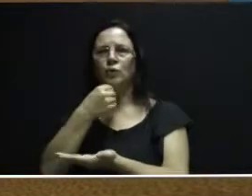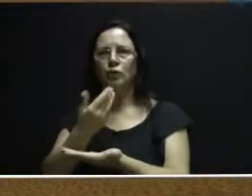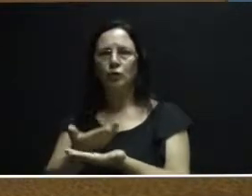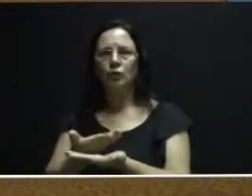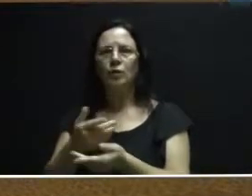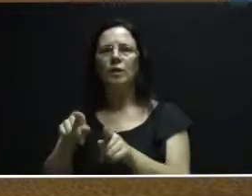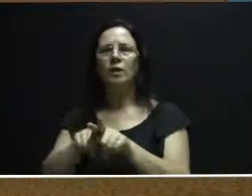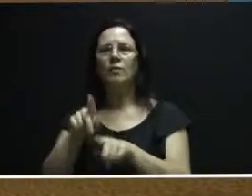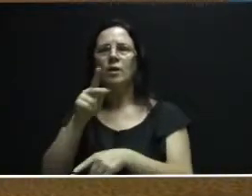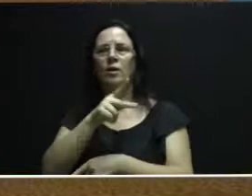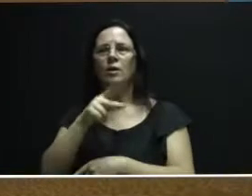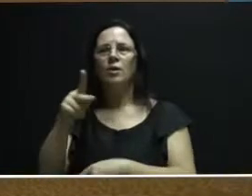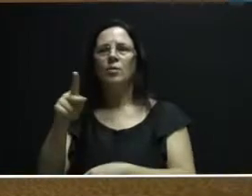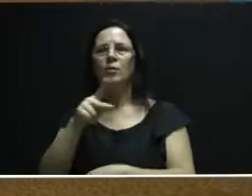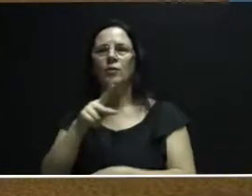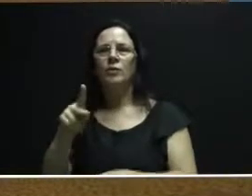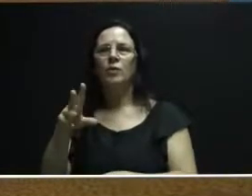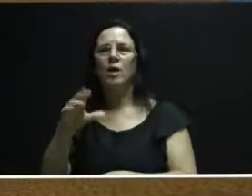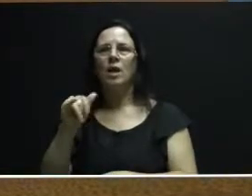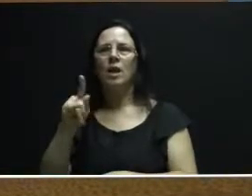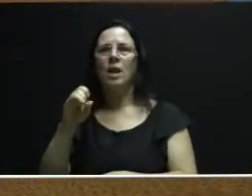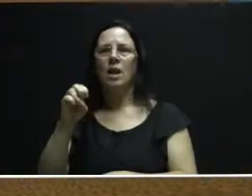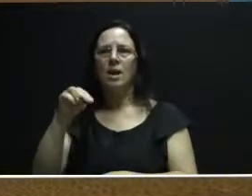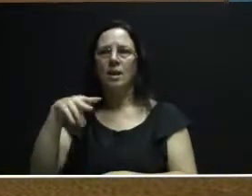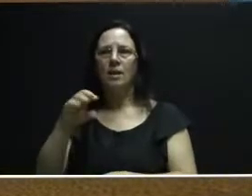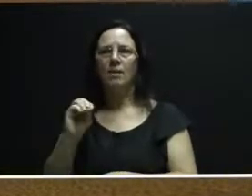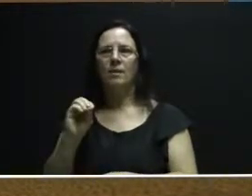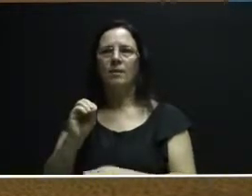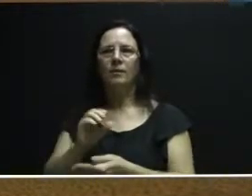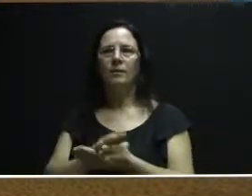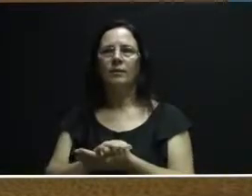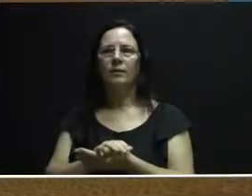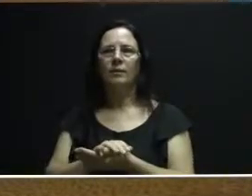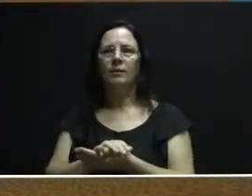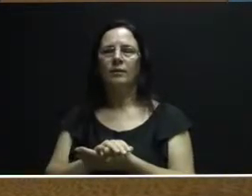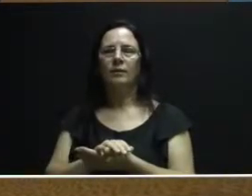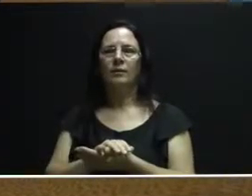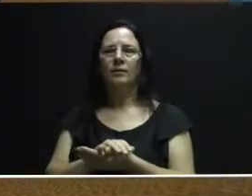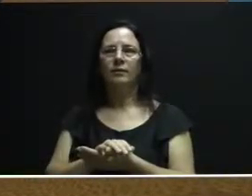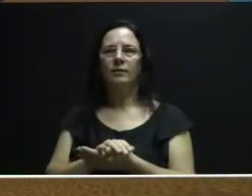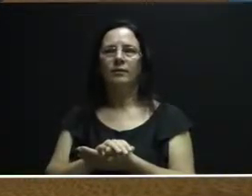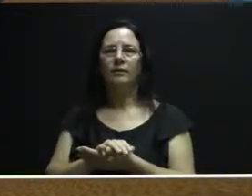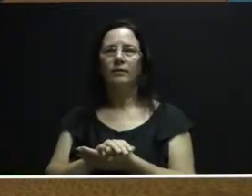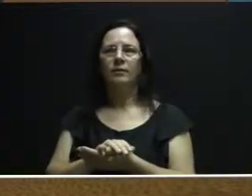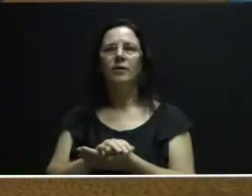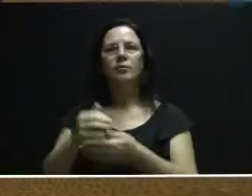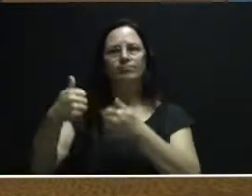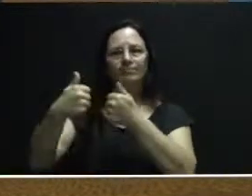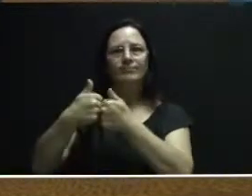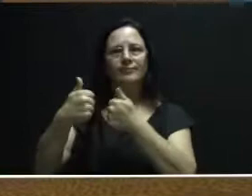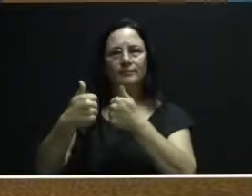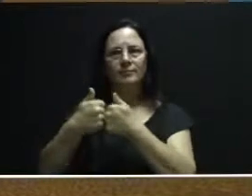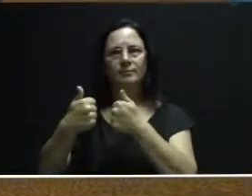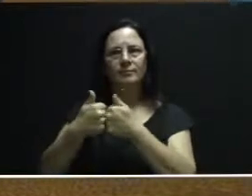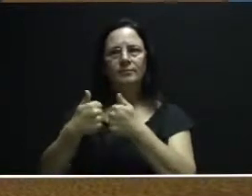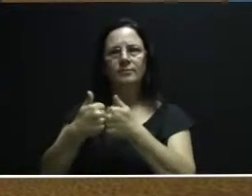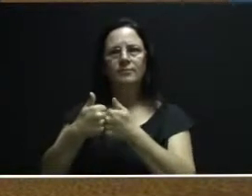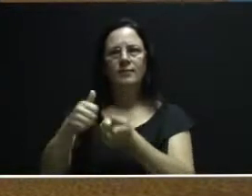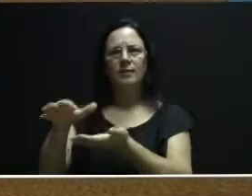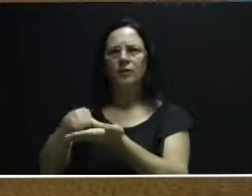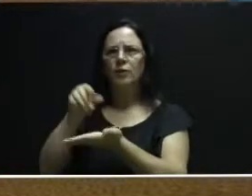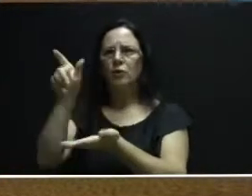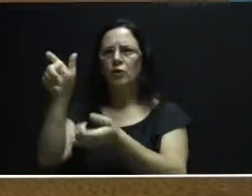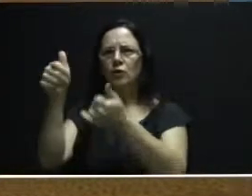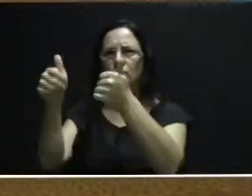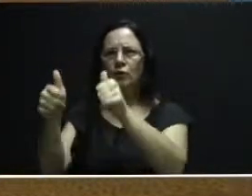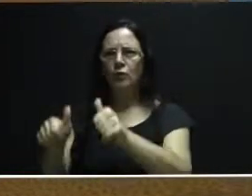do professor Arlindo. E, no caso, era a proximidade que eu tinha. Então, isso foi muito importante